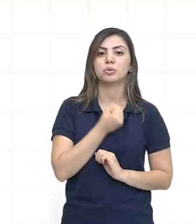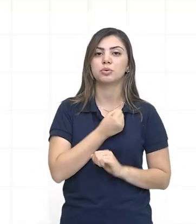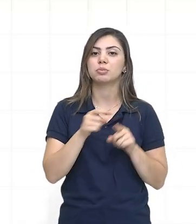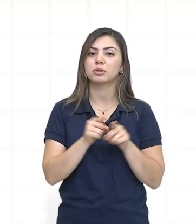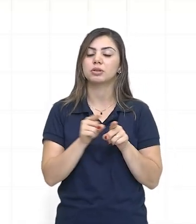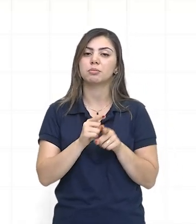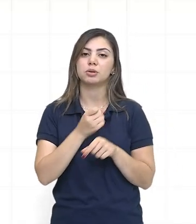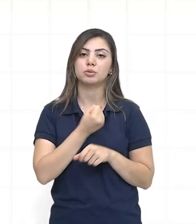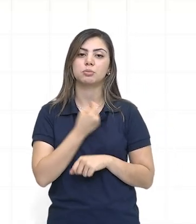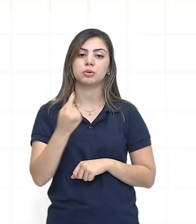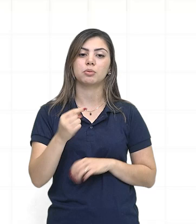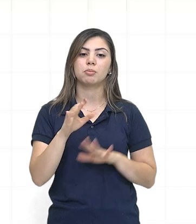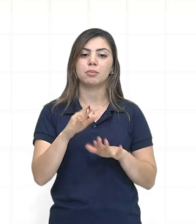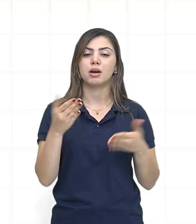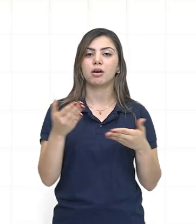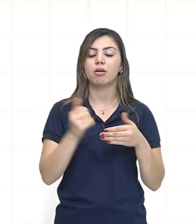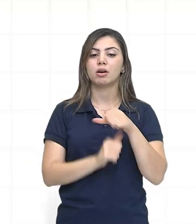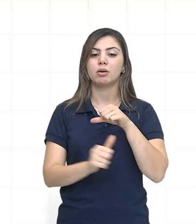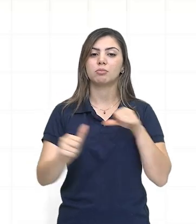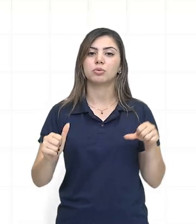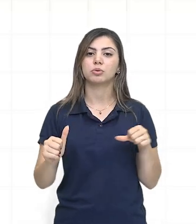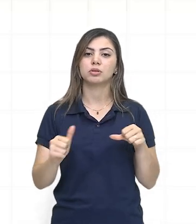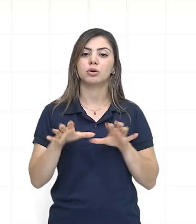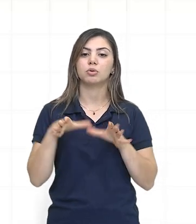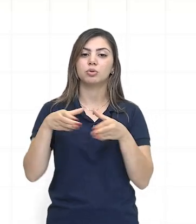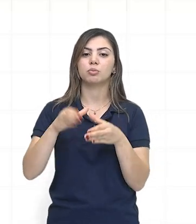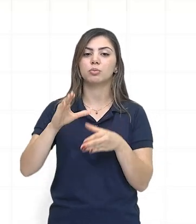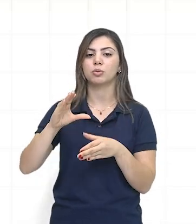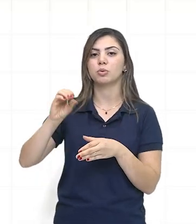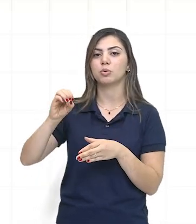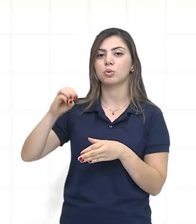1. Já os compostos,